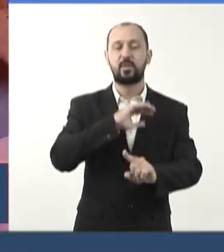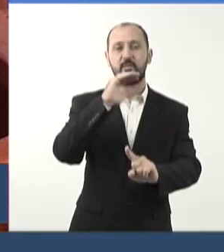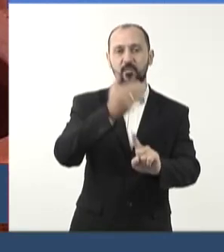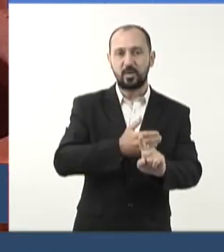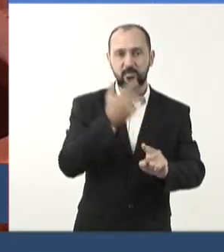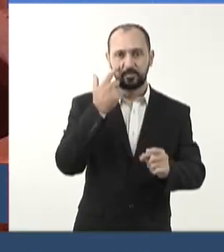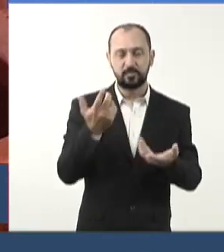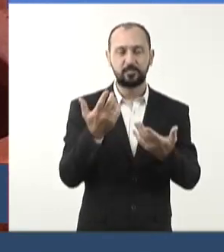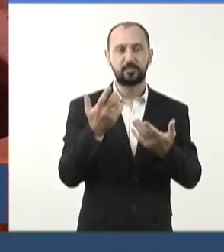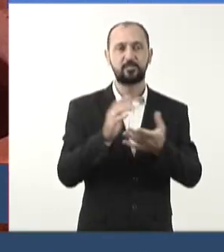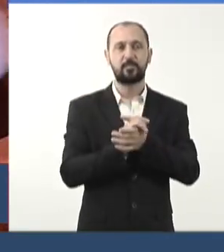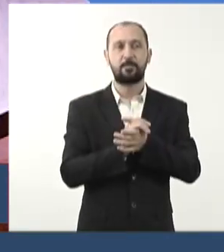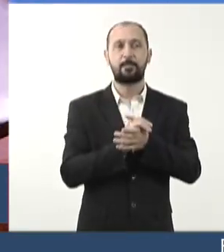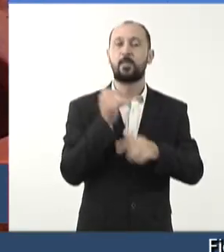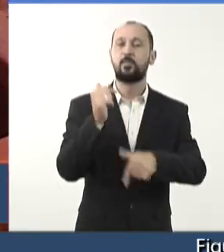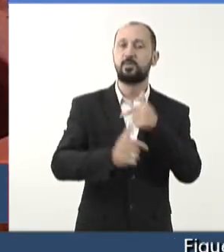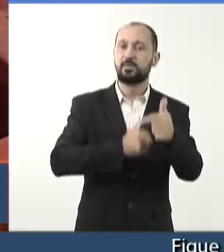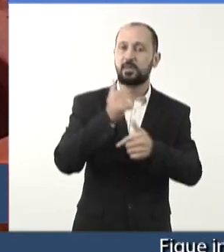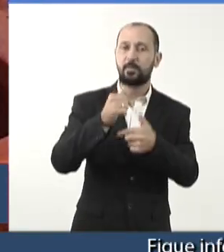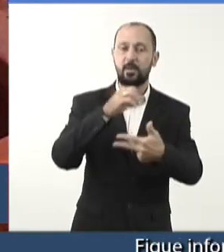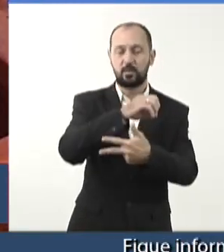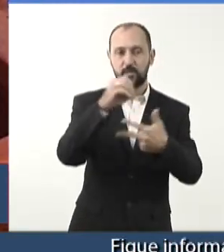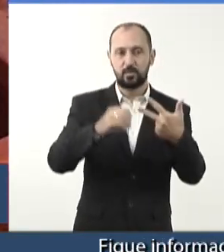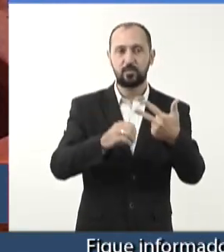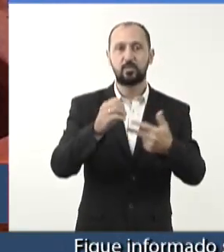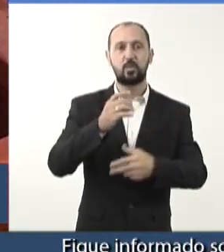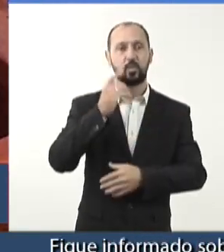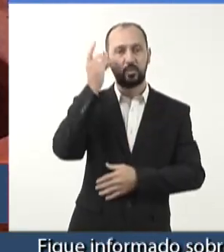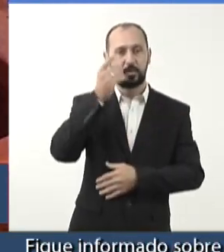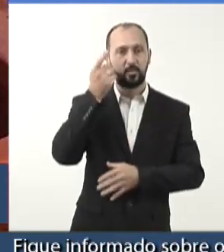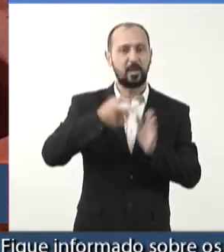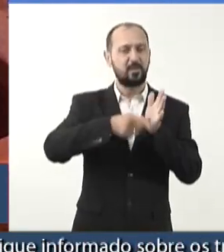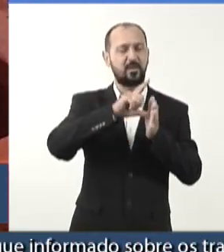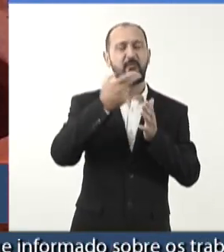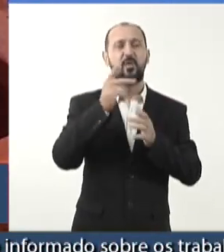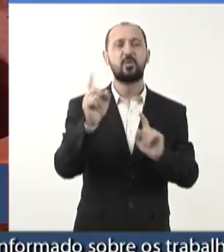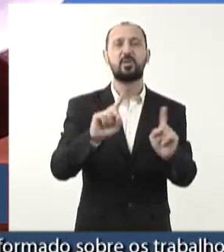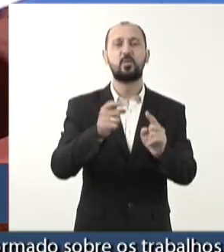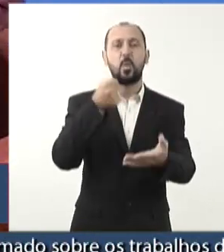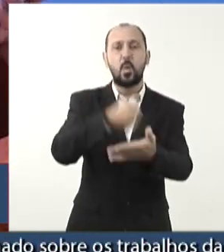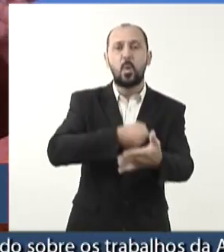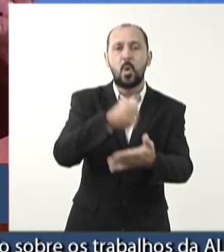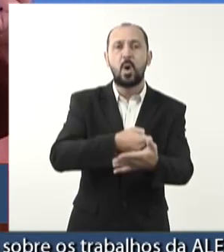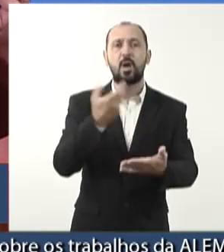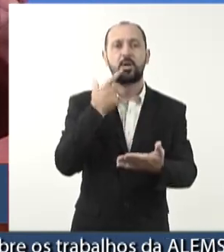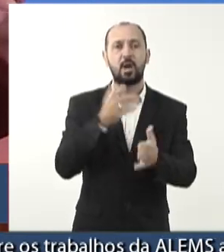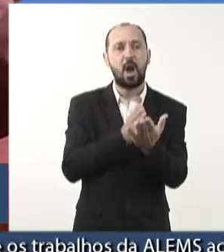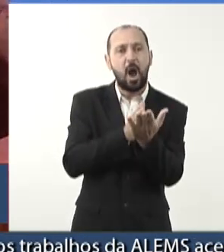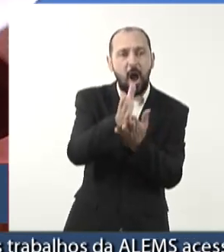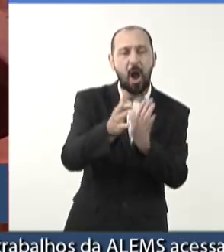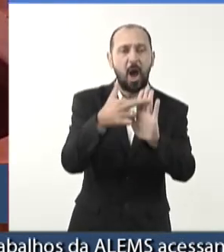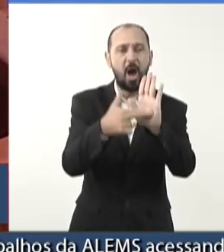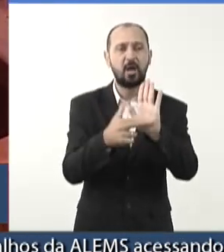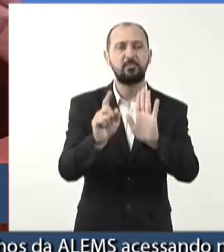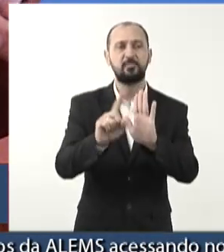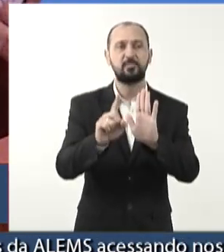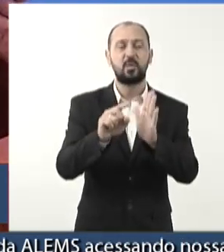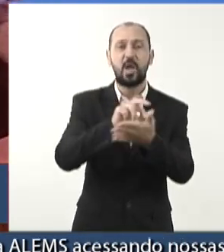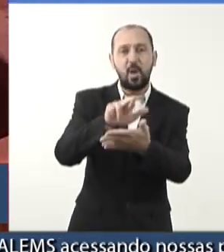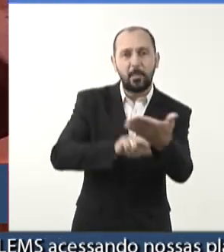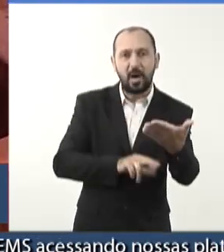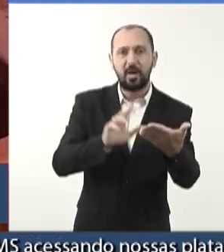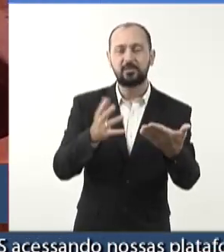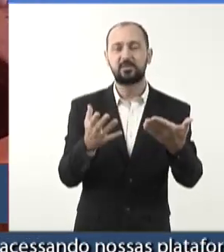invisível. O Enem, muito diferente do que o deputado falou aqui antes, ele não obriga ninguém a seguir a regra. Uma